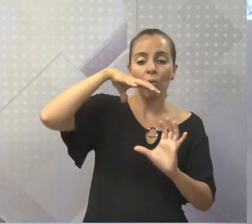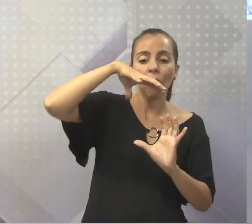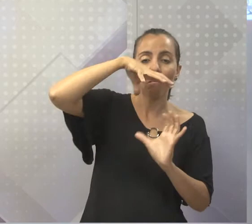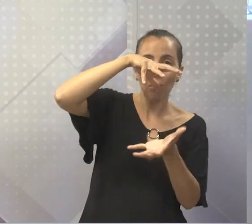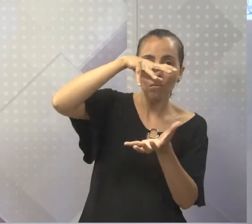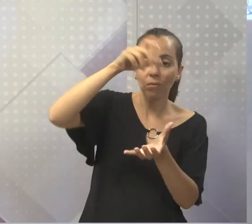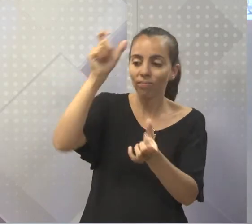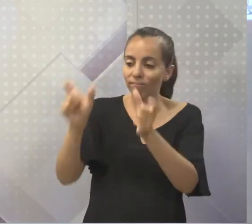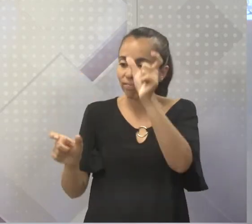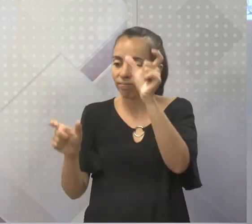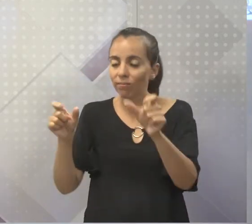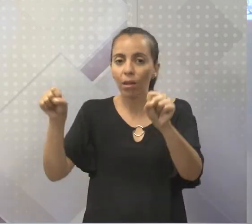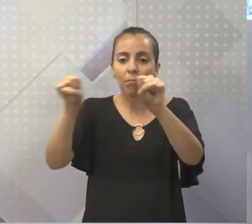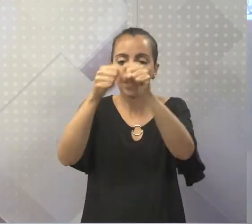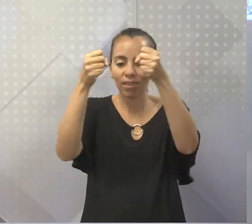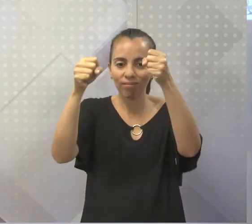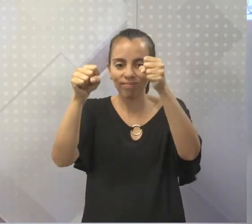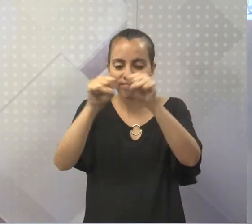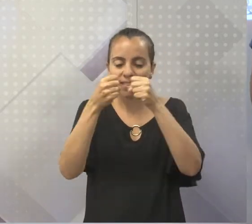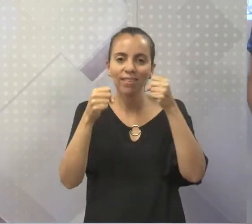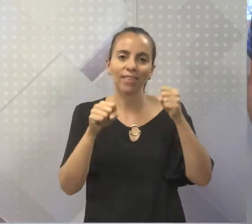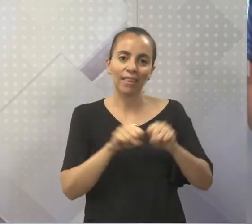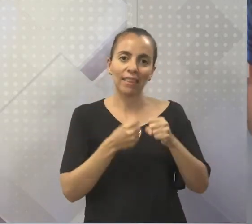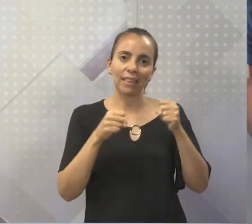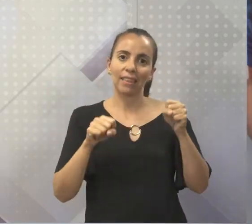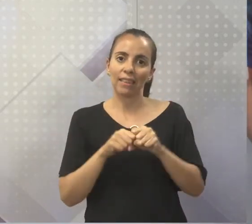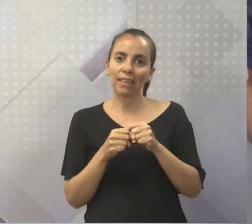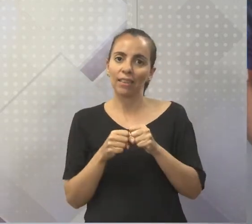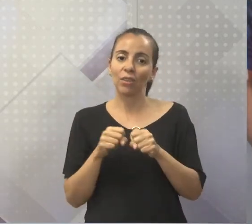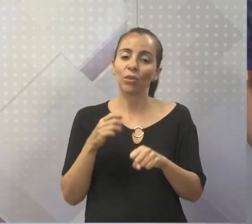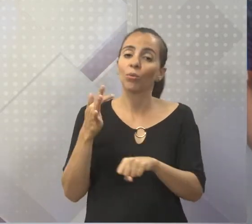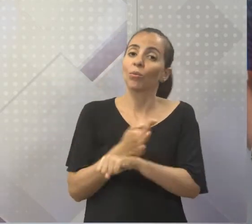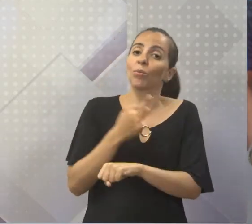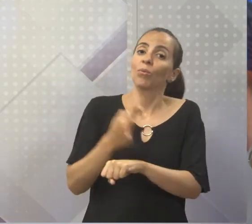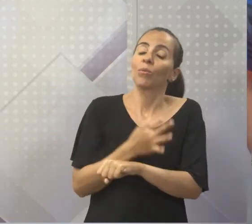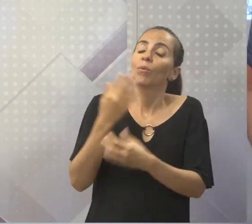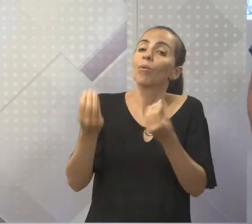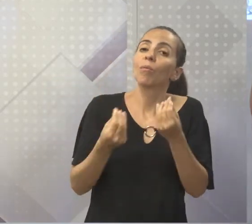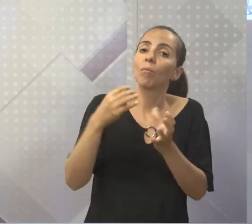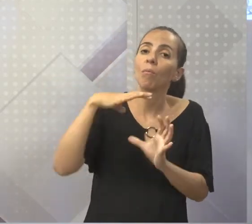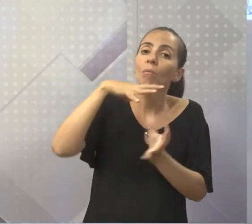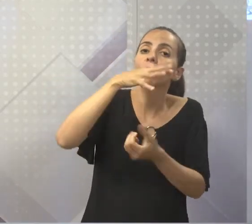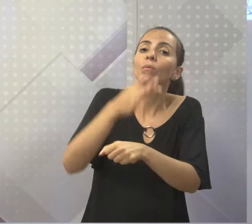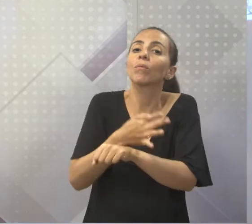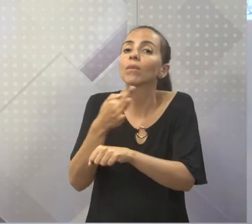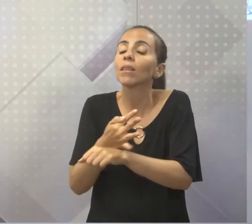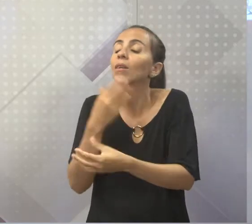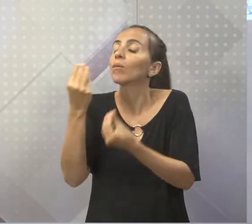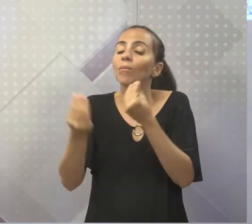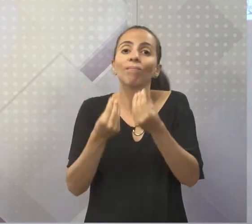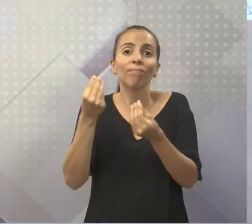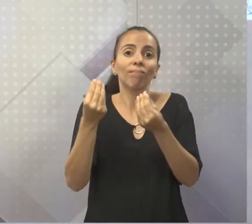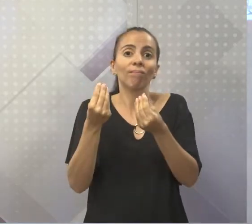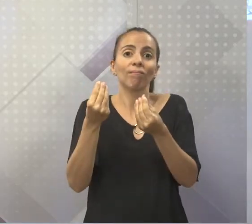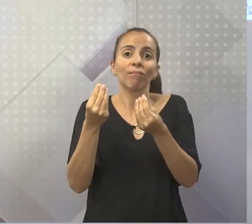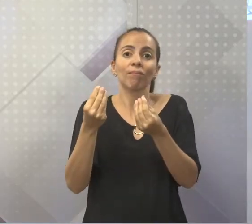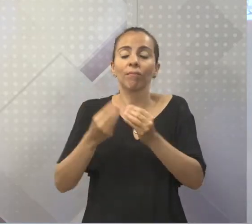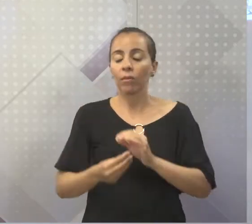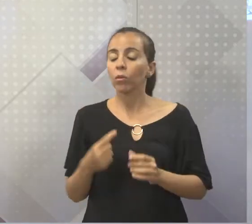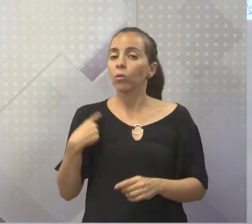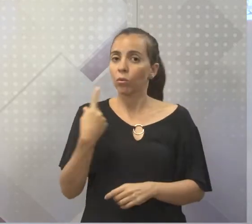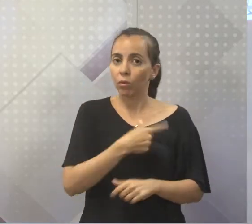quando o planeta vai poder resistir Essa é a mensagem da aula pessoal criar essa Consciência em todos